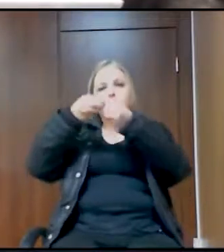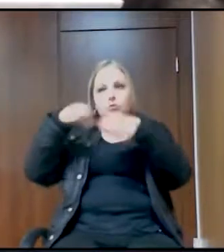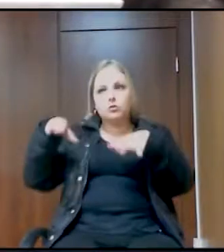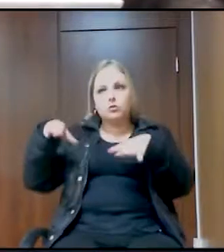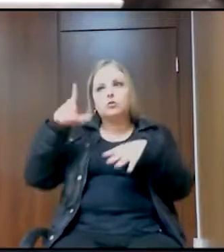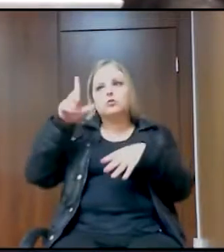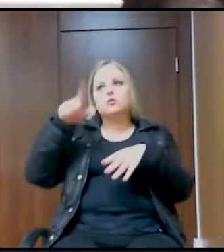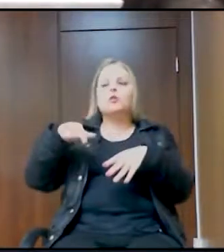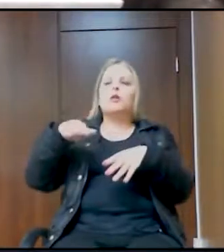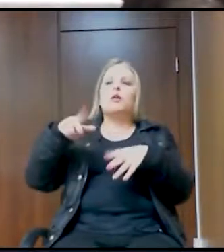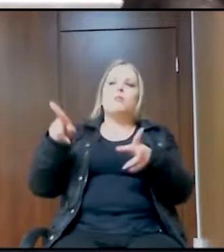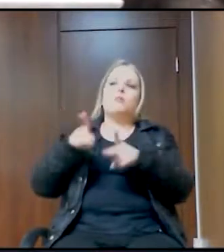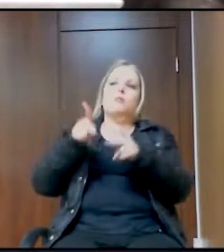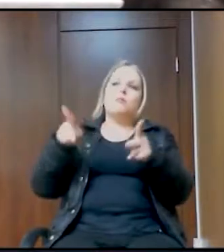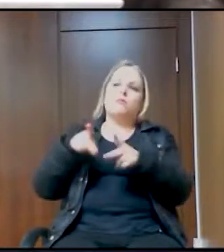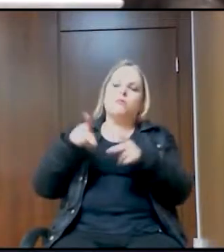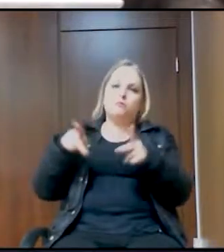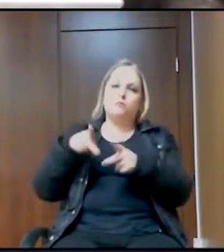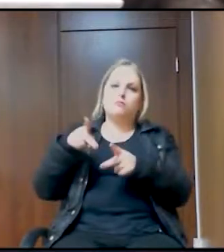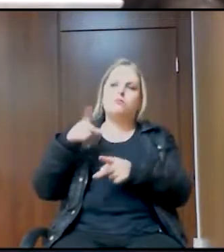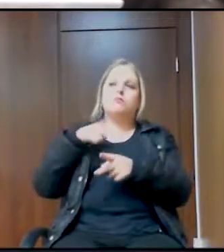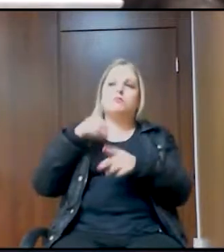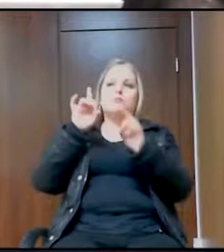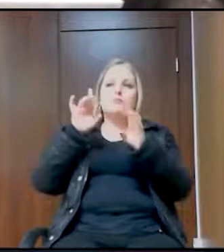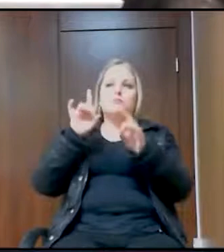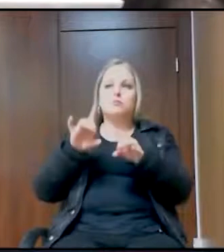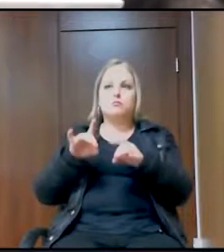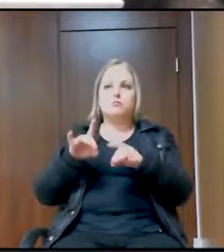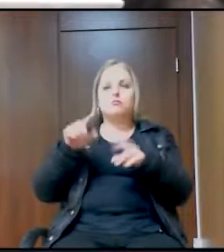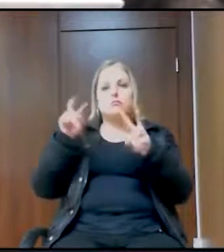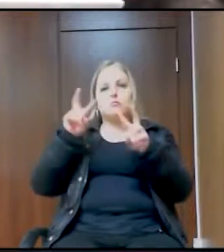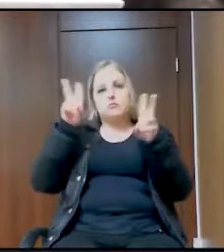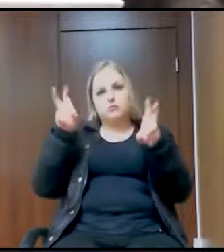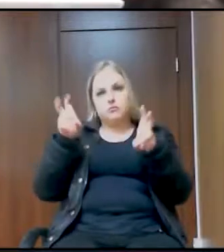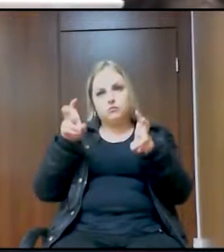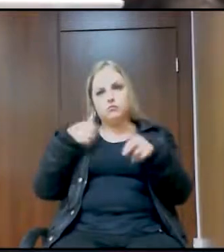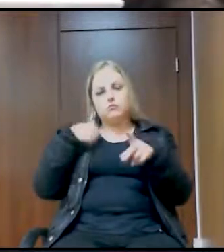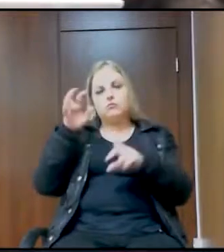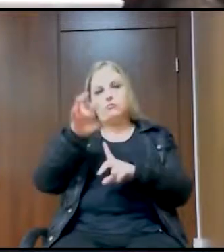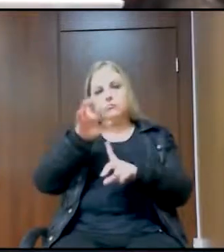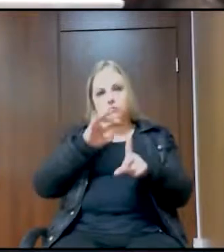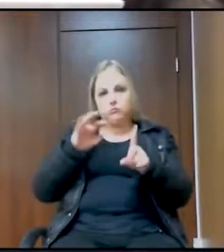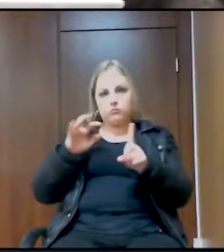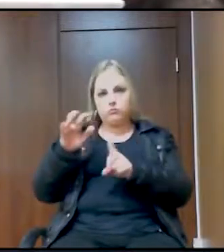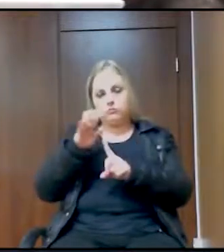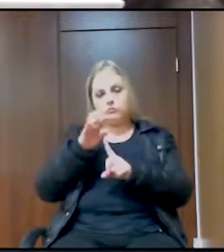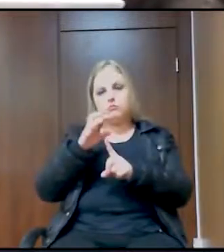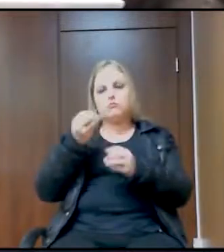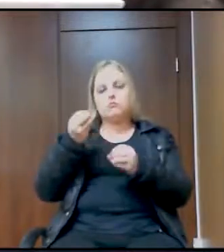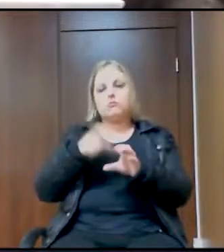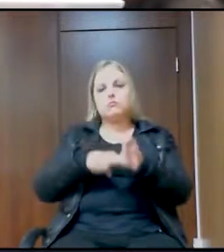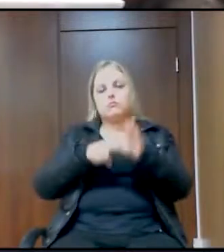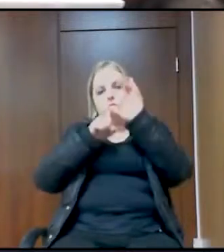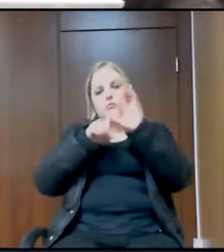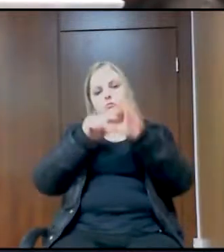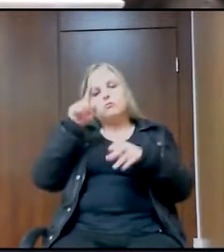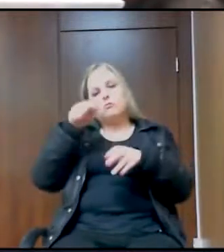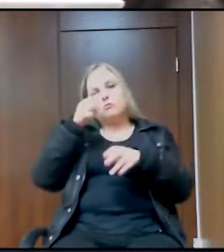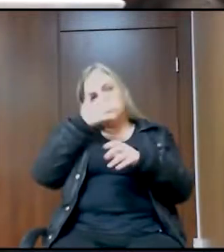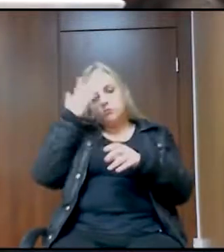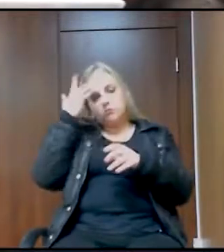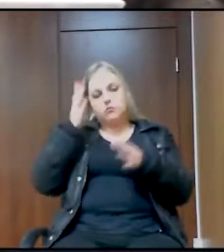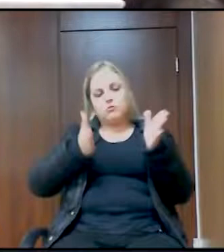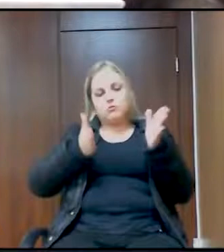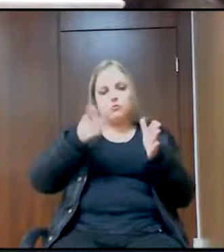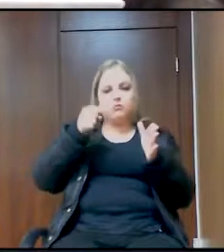à população, em especial sobre os impactos da suspensão da concessão do atendimento habitacional provisório